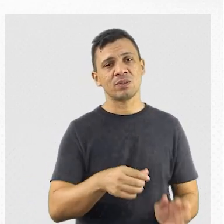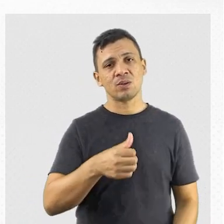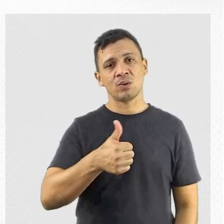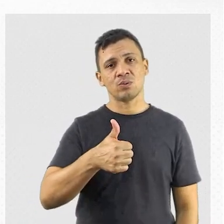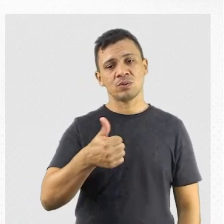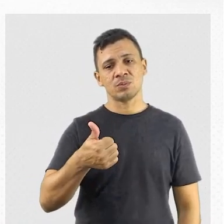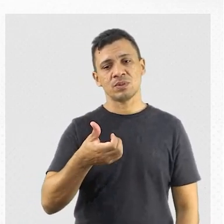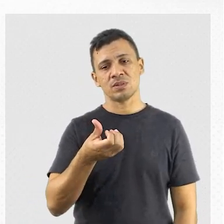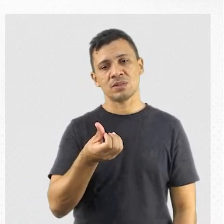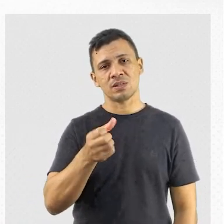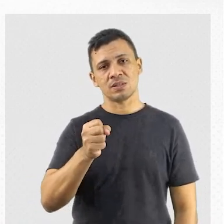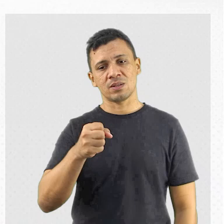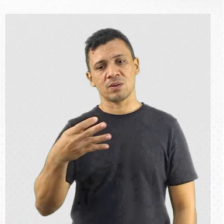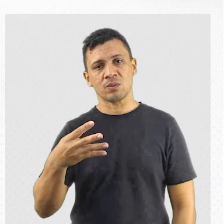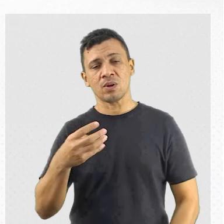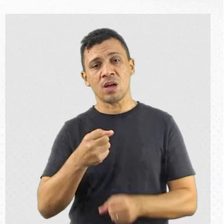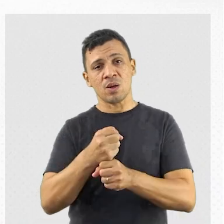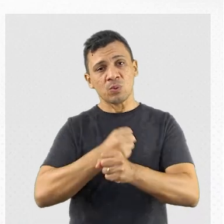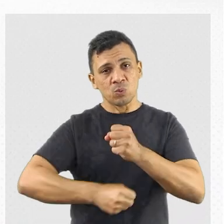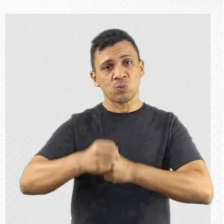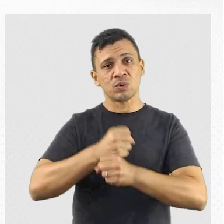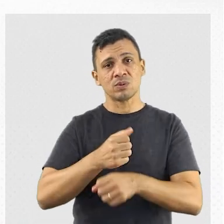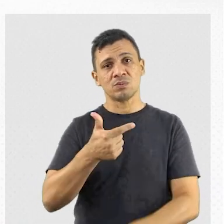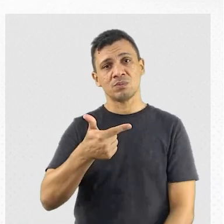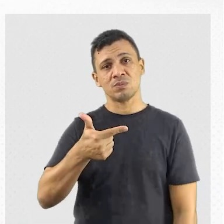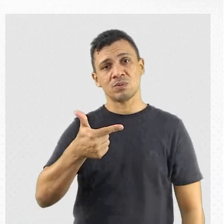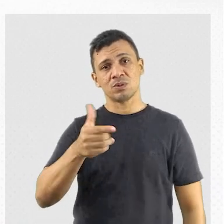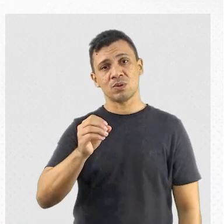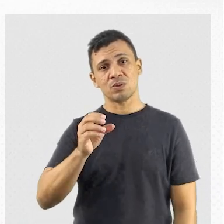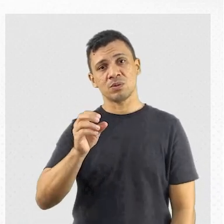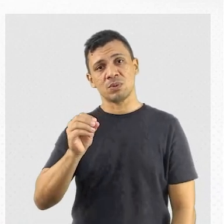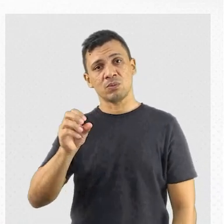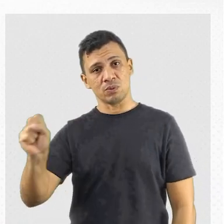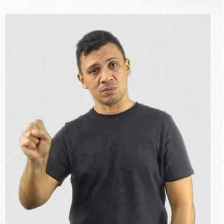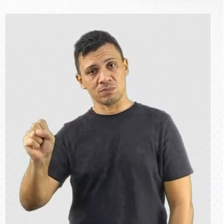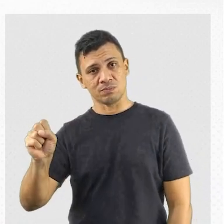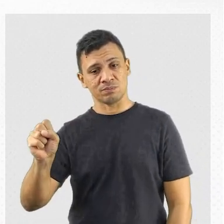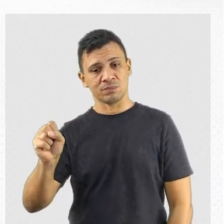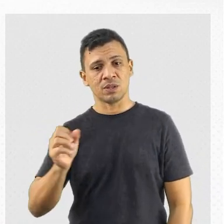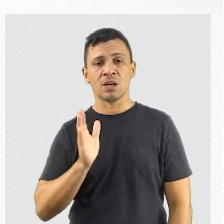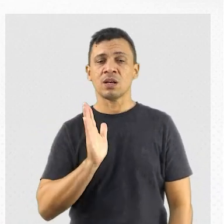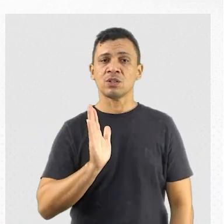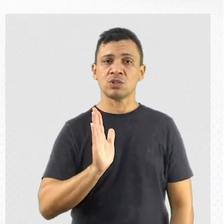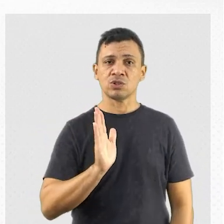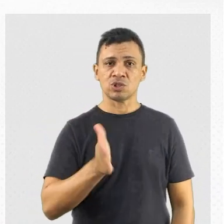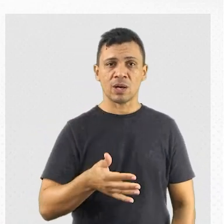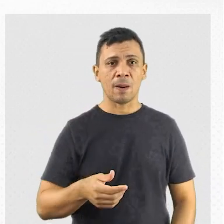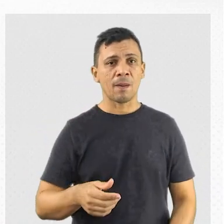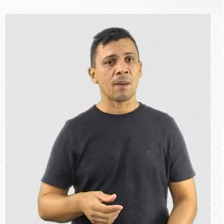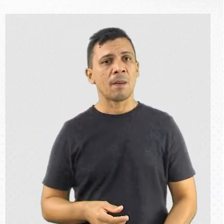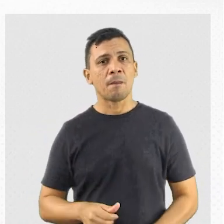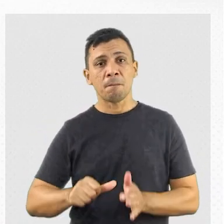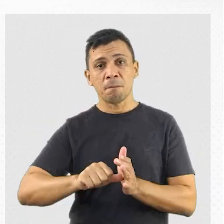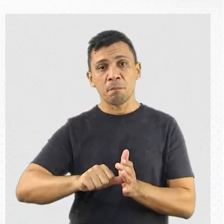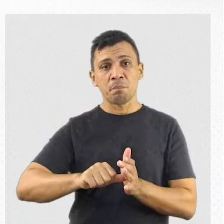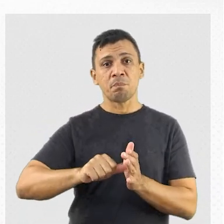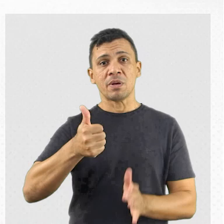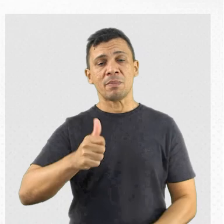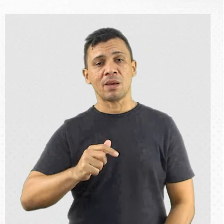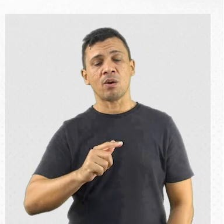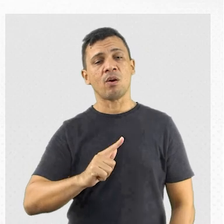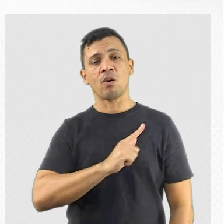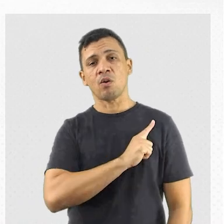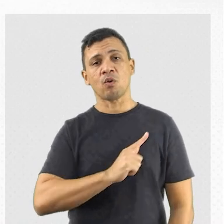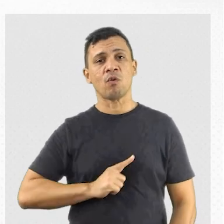organizar coletivamente contra esses padrões a ponto de mudar a própria sociedade. Então, para Marx, há um